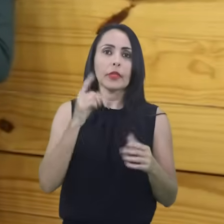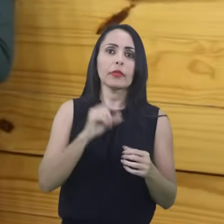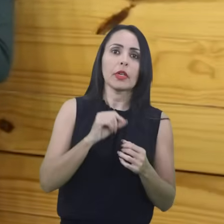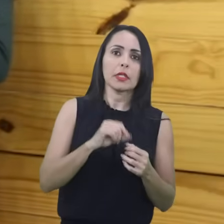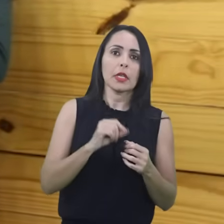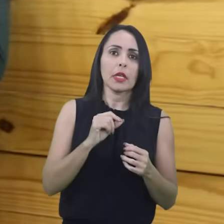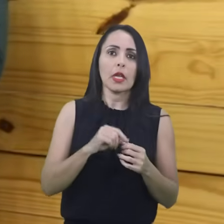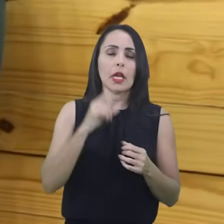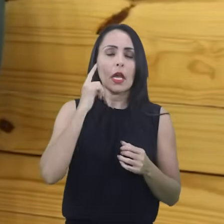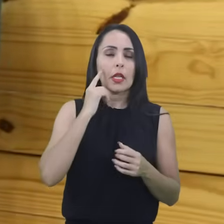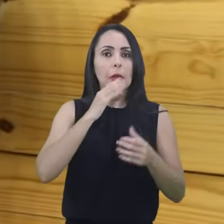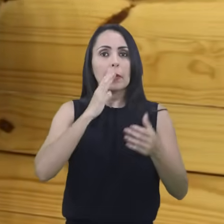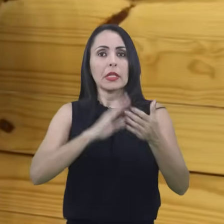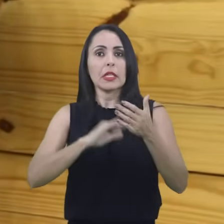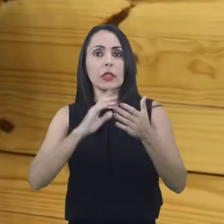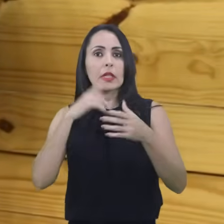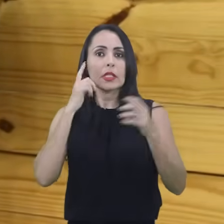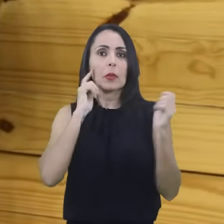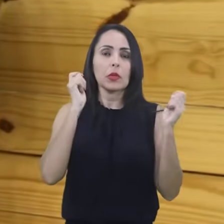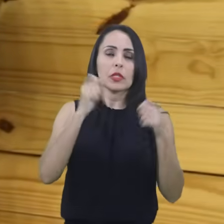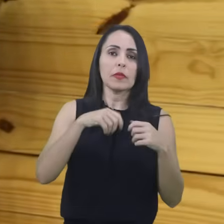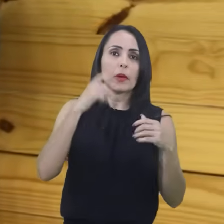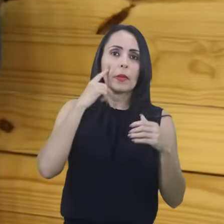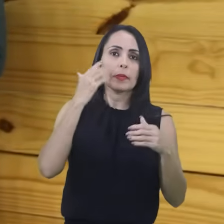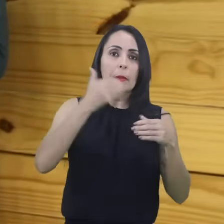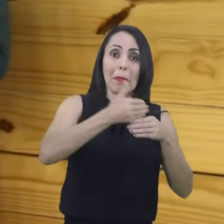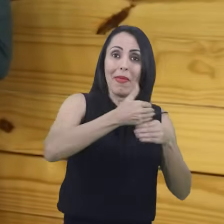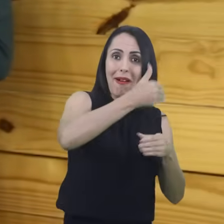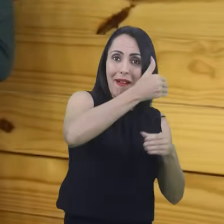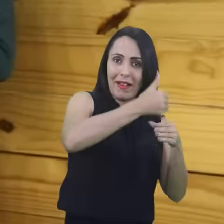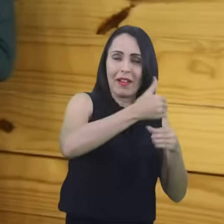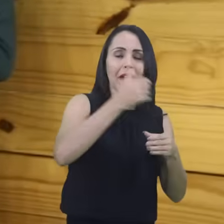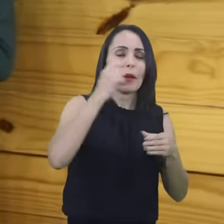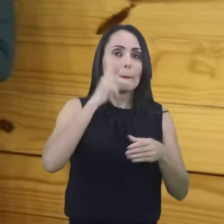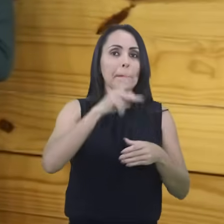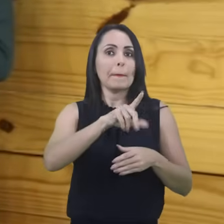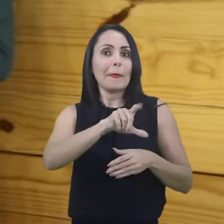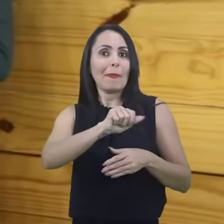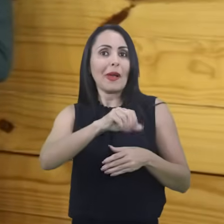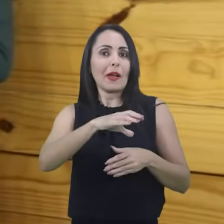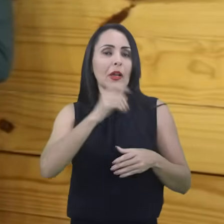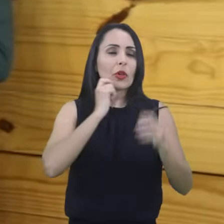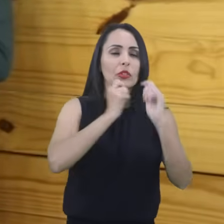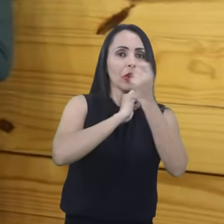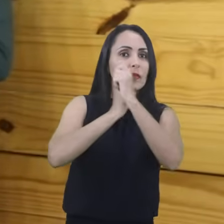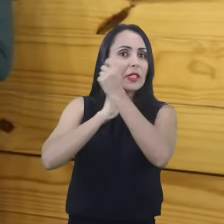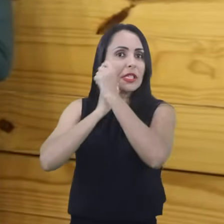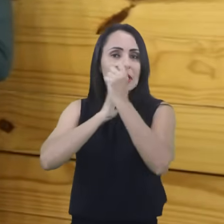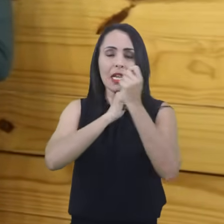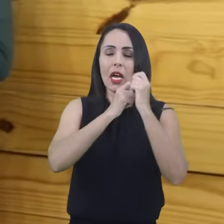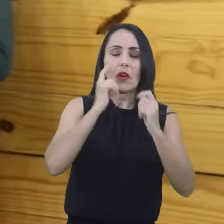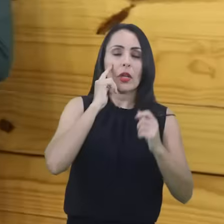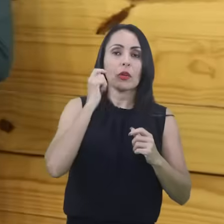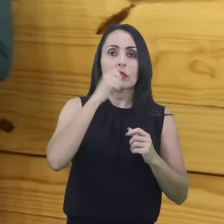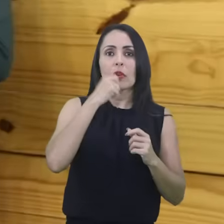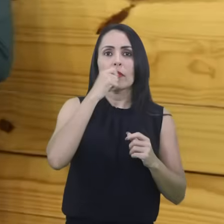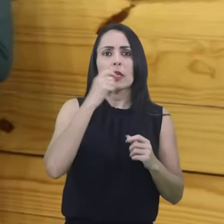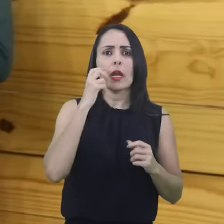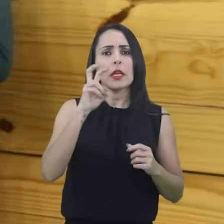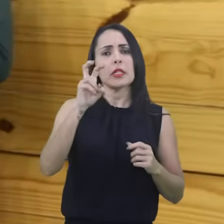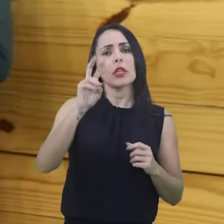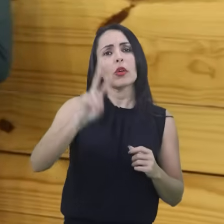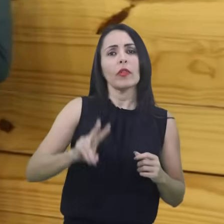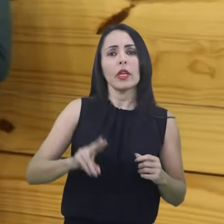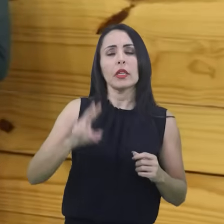Fazer a eliminação dessa possível placa que vai se formar com a higienização, né, com fio dental e com escova, né? 5 vezes